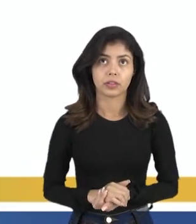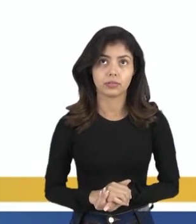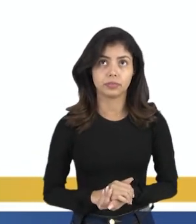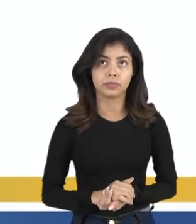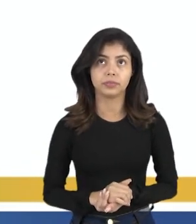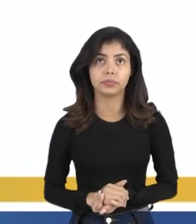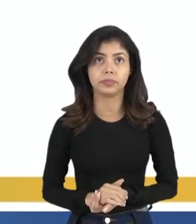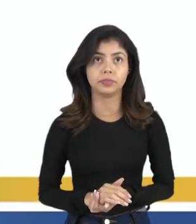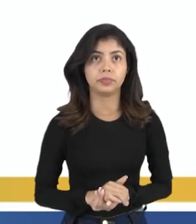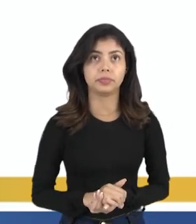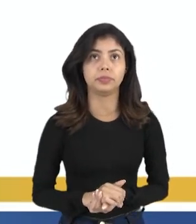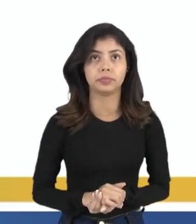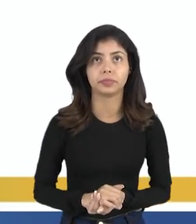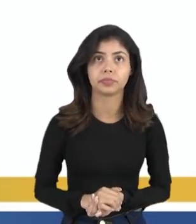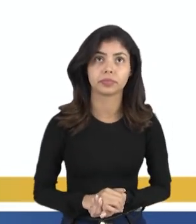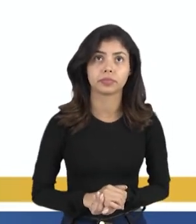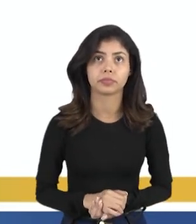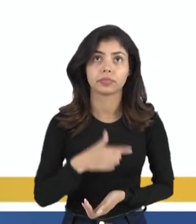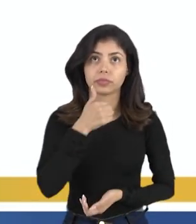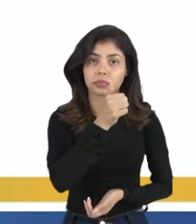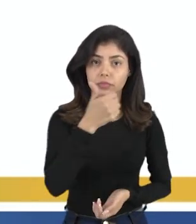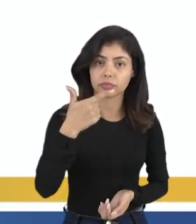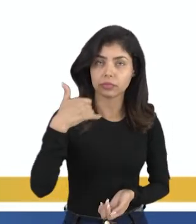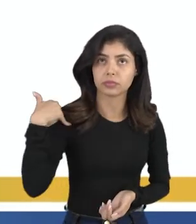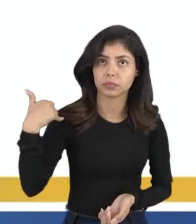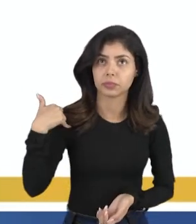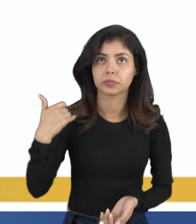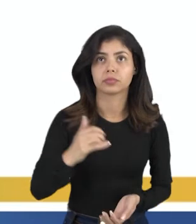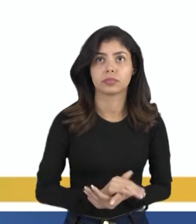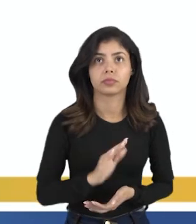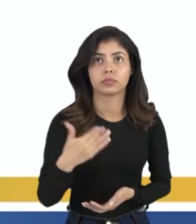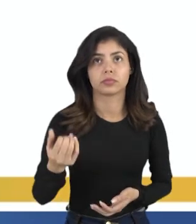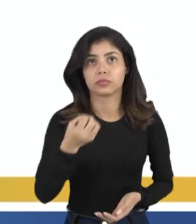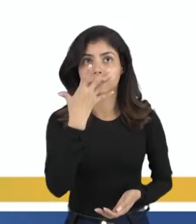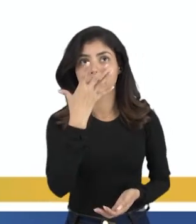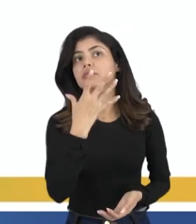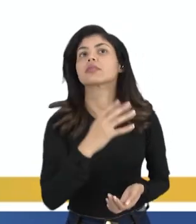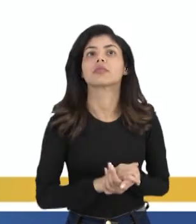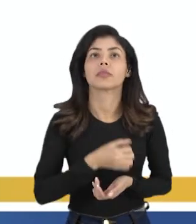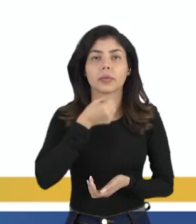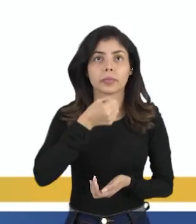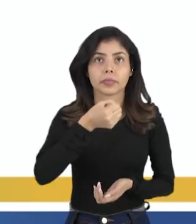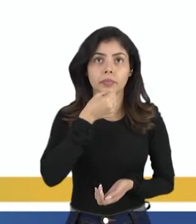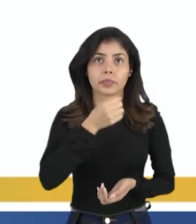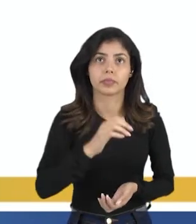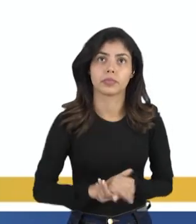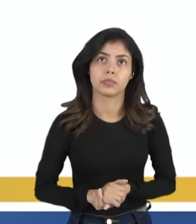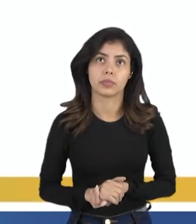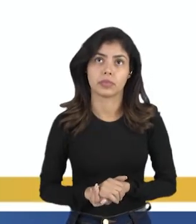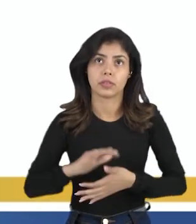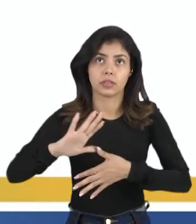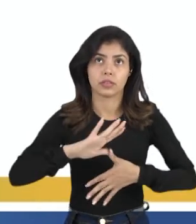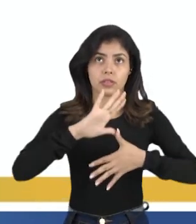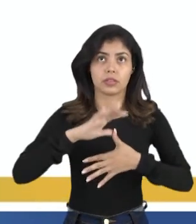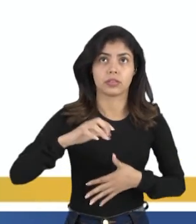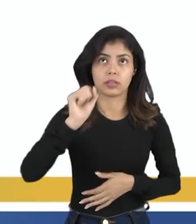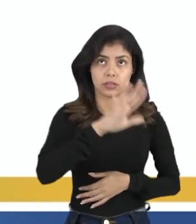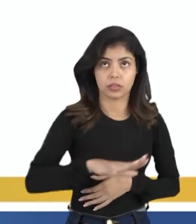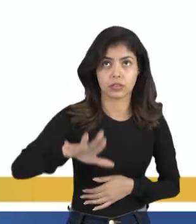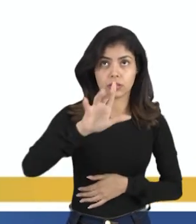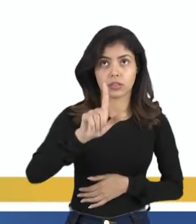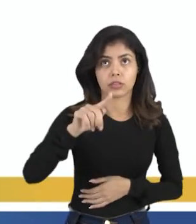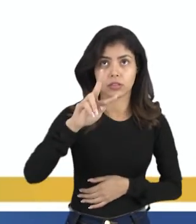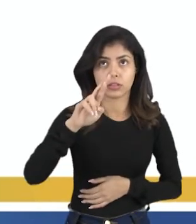1984. Sharbat Gula tinha só 12 anos quando foi fotografada para uma reportagem da revista